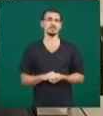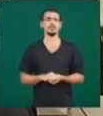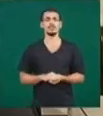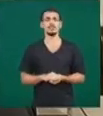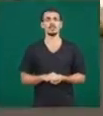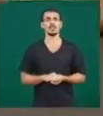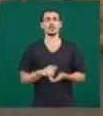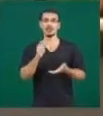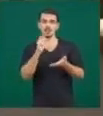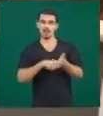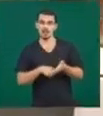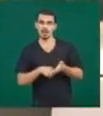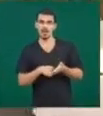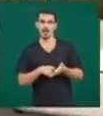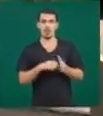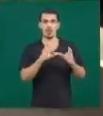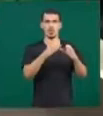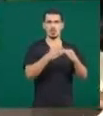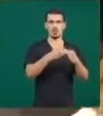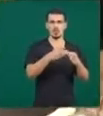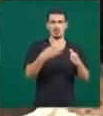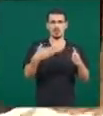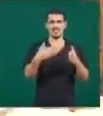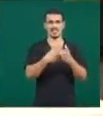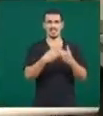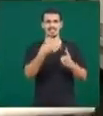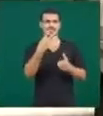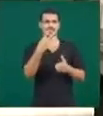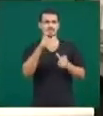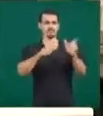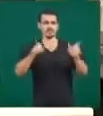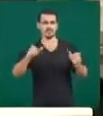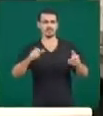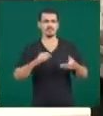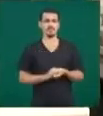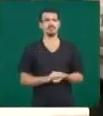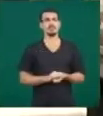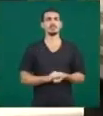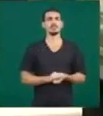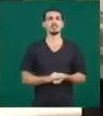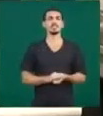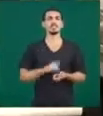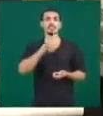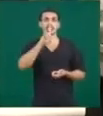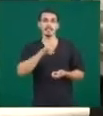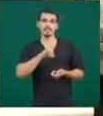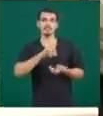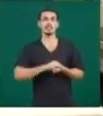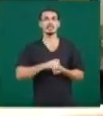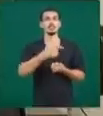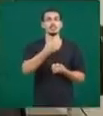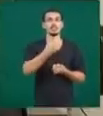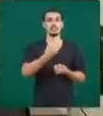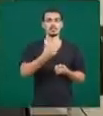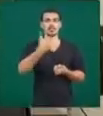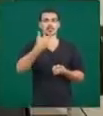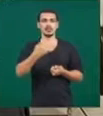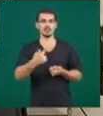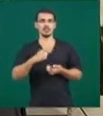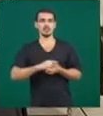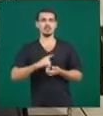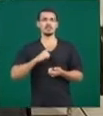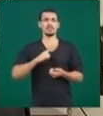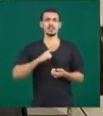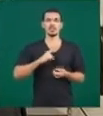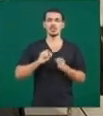tem que ter uma equipe até 3 integrantes, e no dia 26 e 27, que vai ser inclusive o evento Vem para a